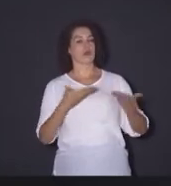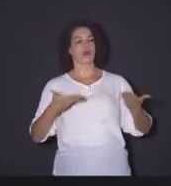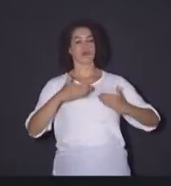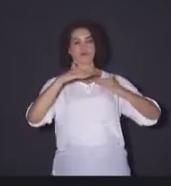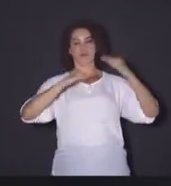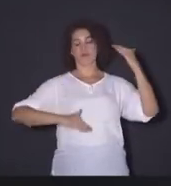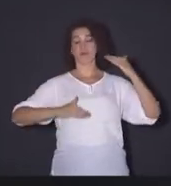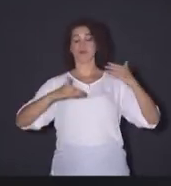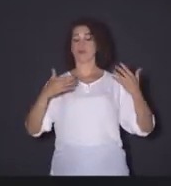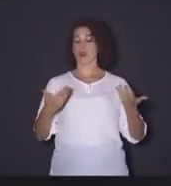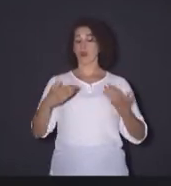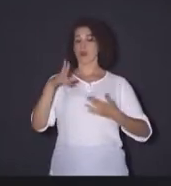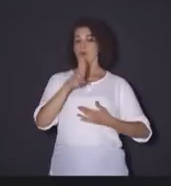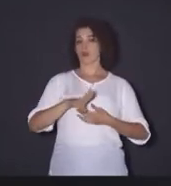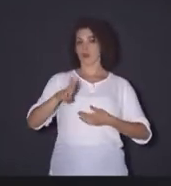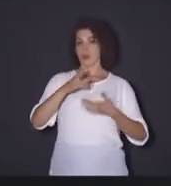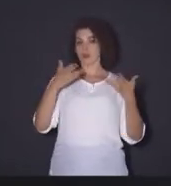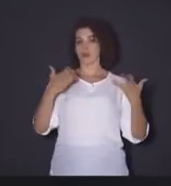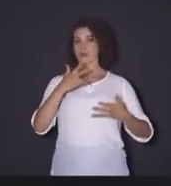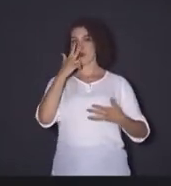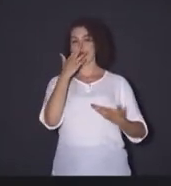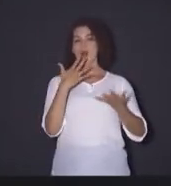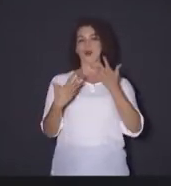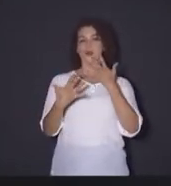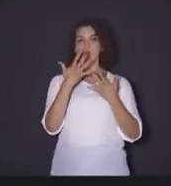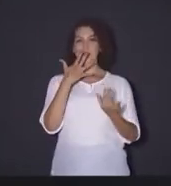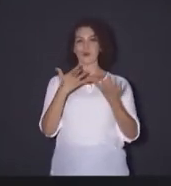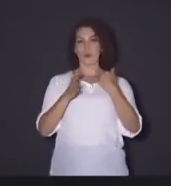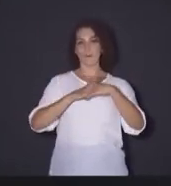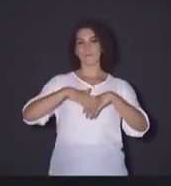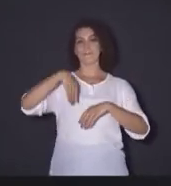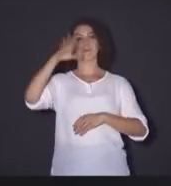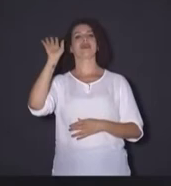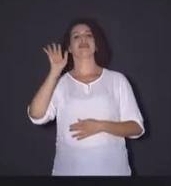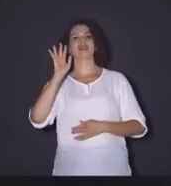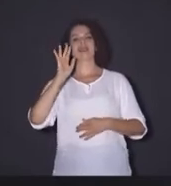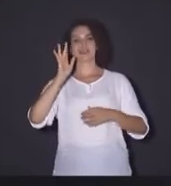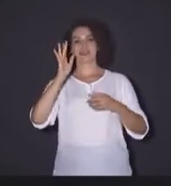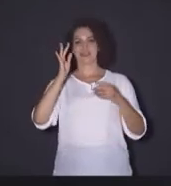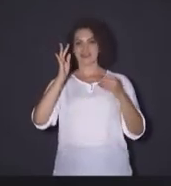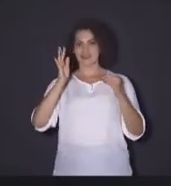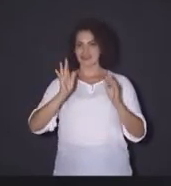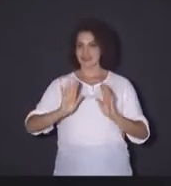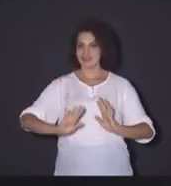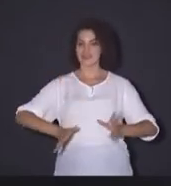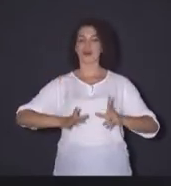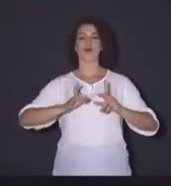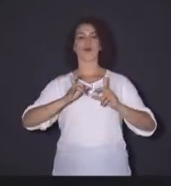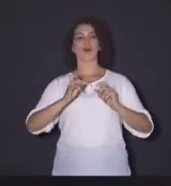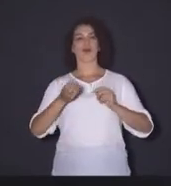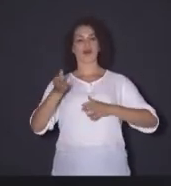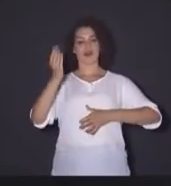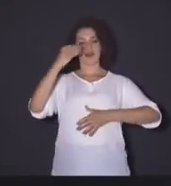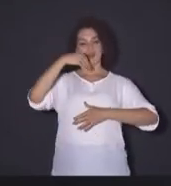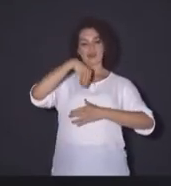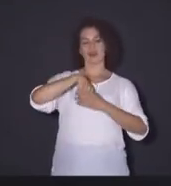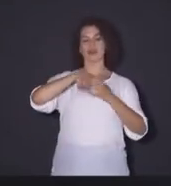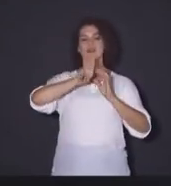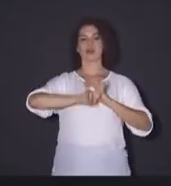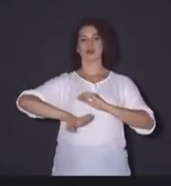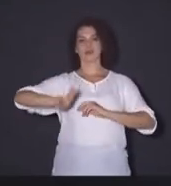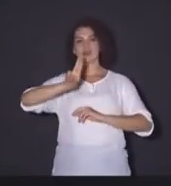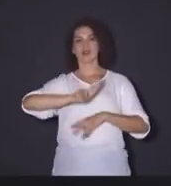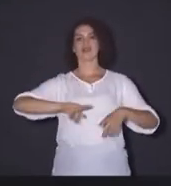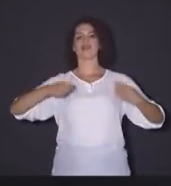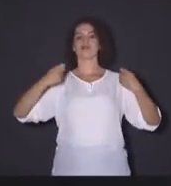universidade mais colorida de alguma maneira já é cria dentro da própria dinâmica de funcionamento da universidade a